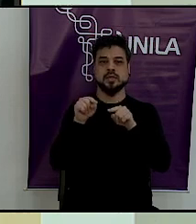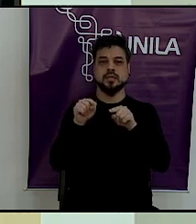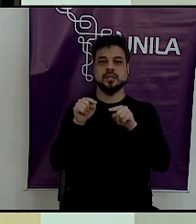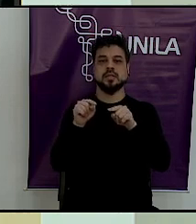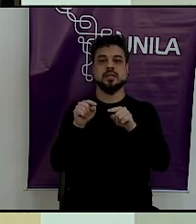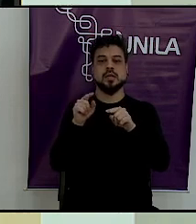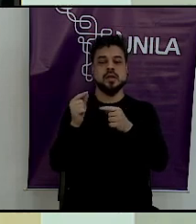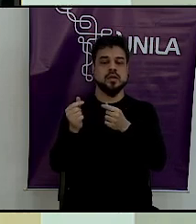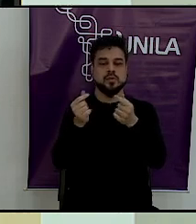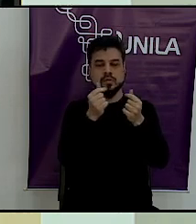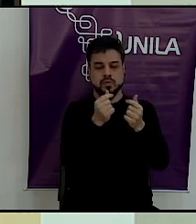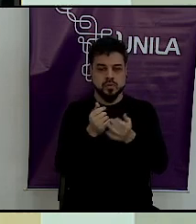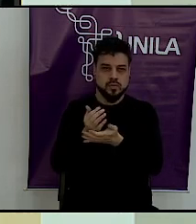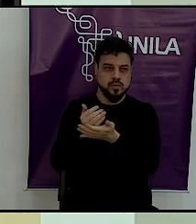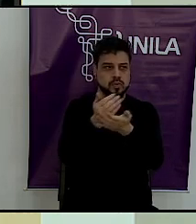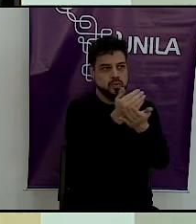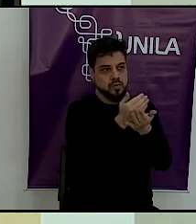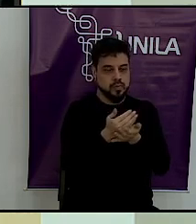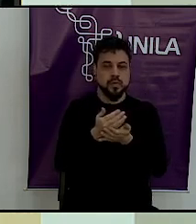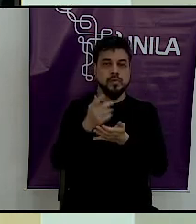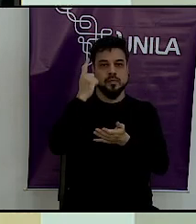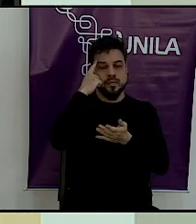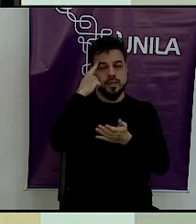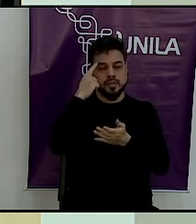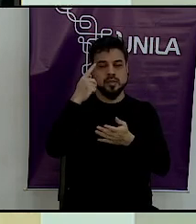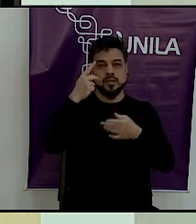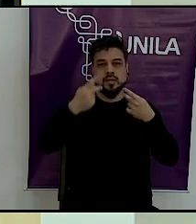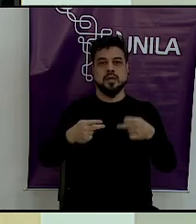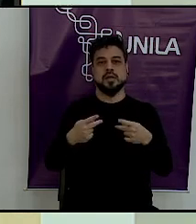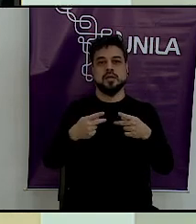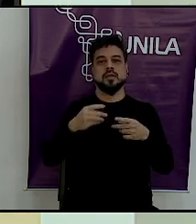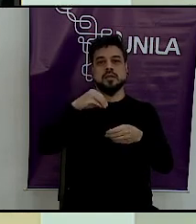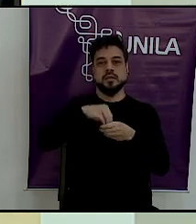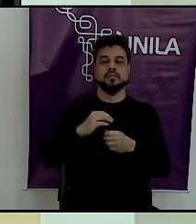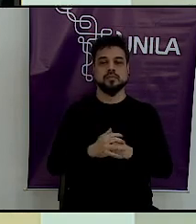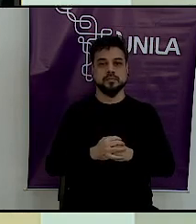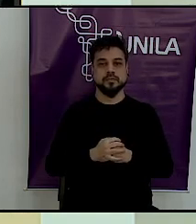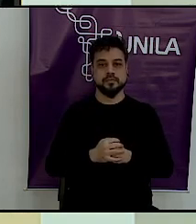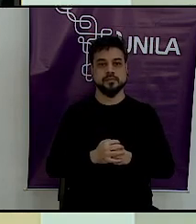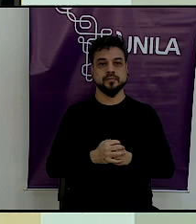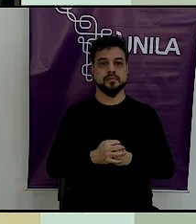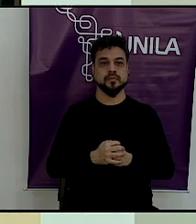está fazendo a sua organização e a sua distribuição.